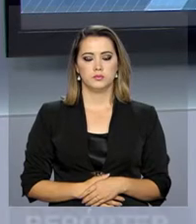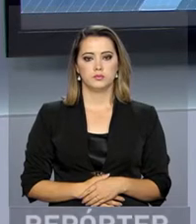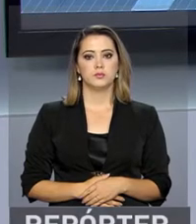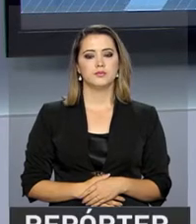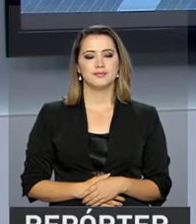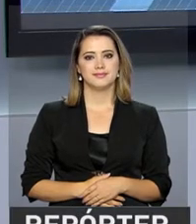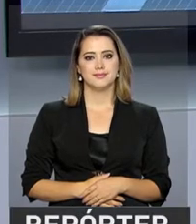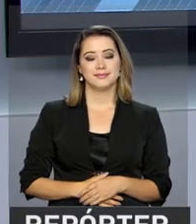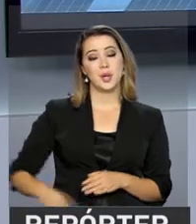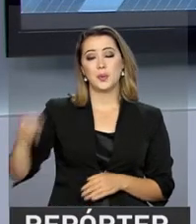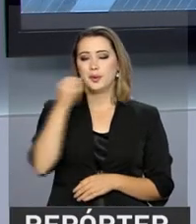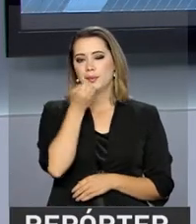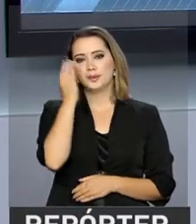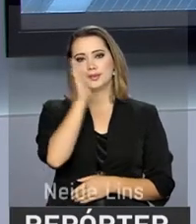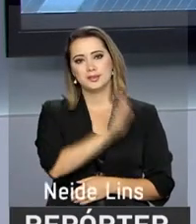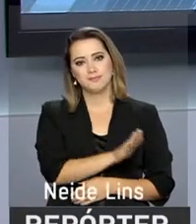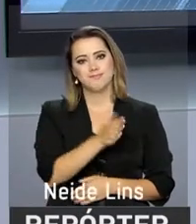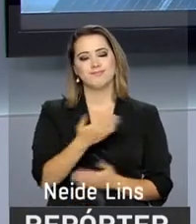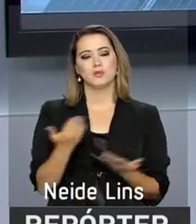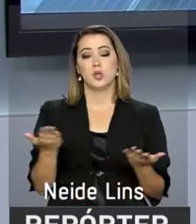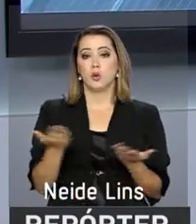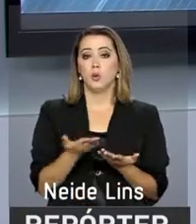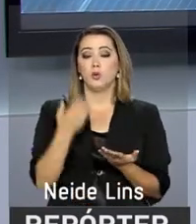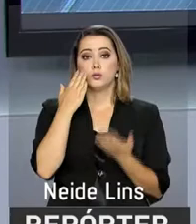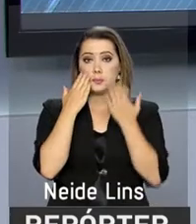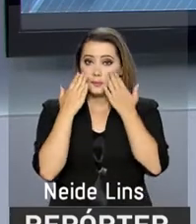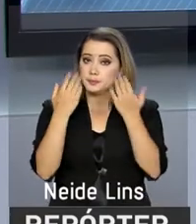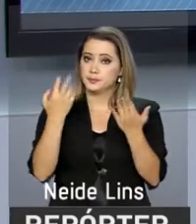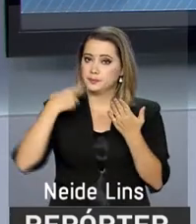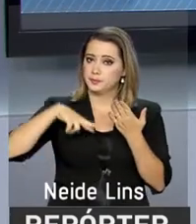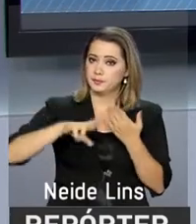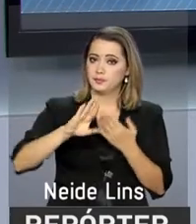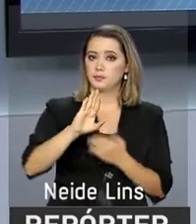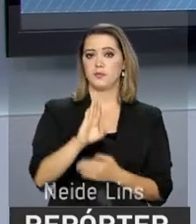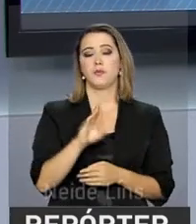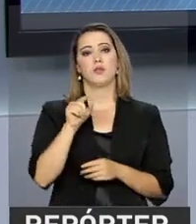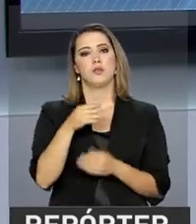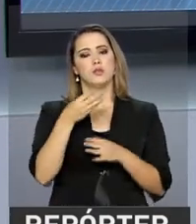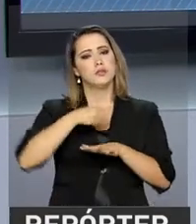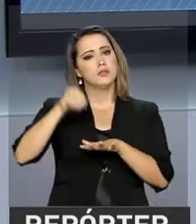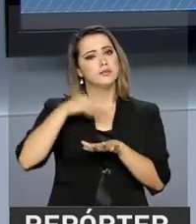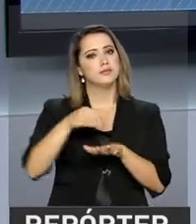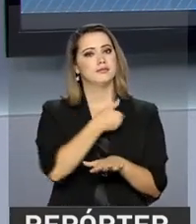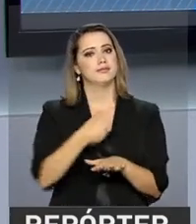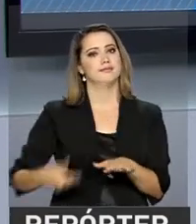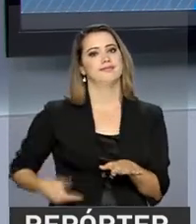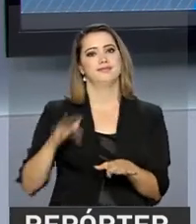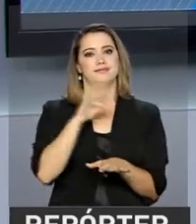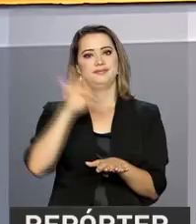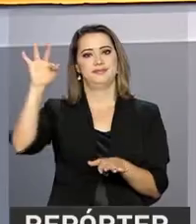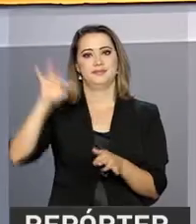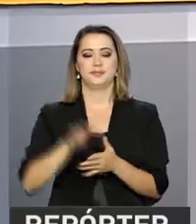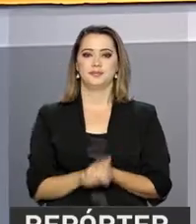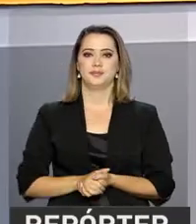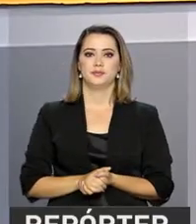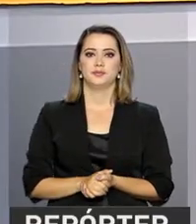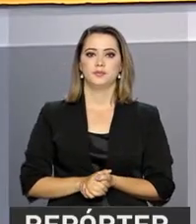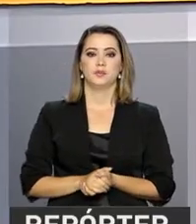olá boa tarde começa agora mais uma edição do repórter nbr e as notícias do governo federal